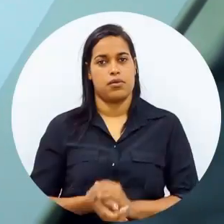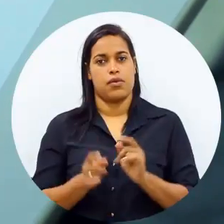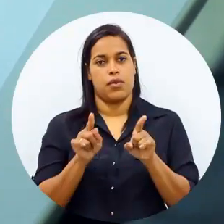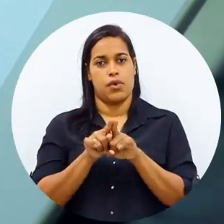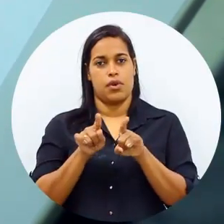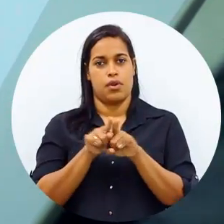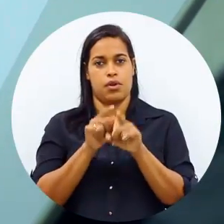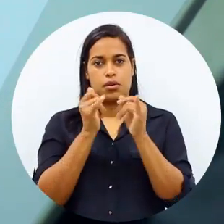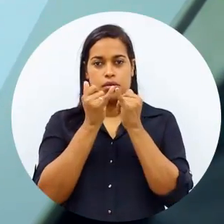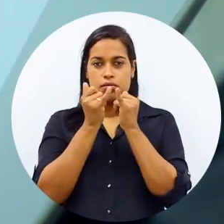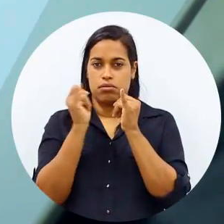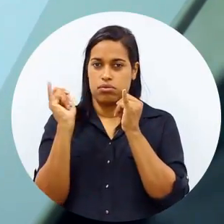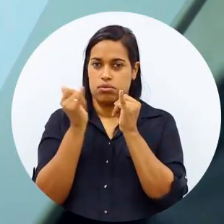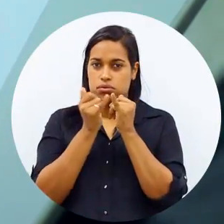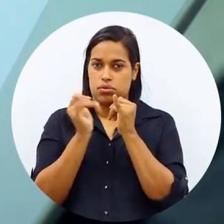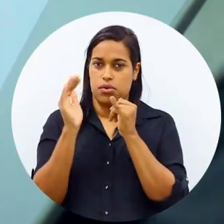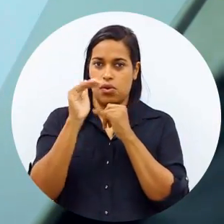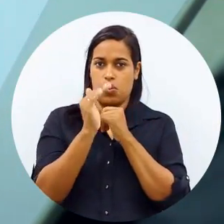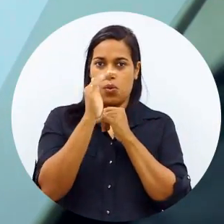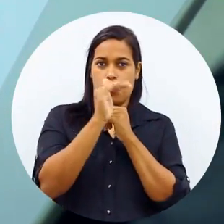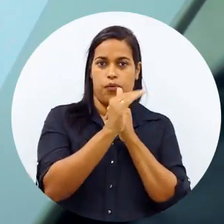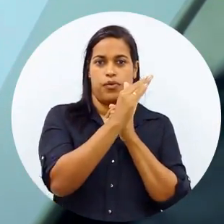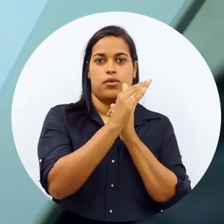E as nossas linhas curvas em oposição.